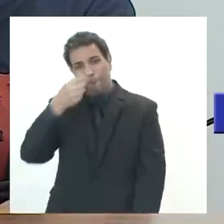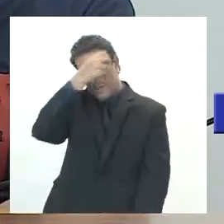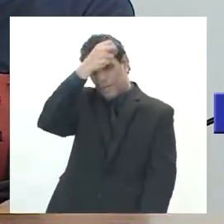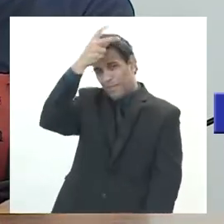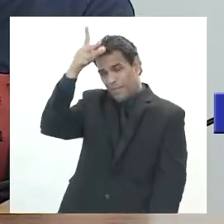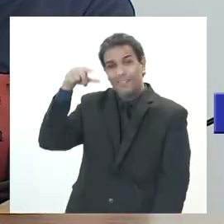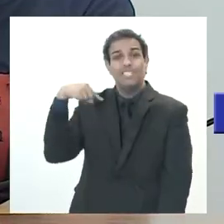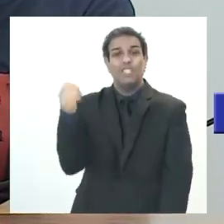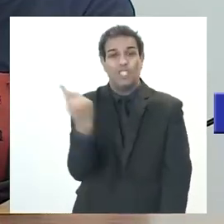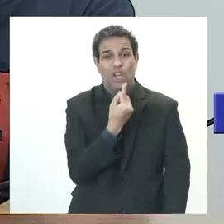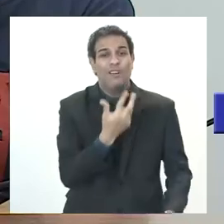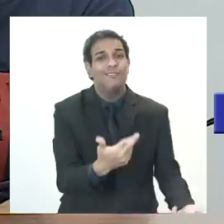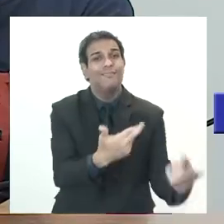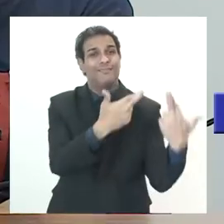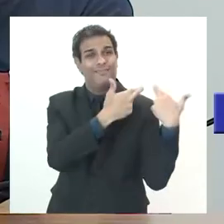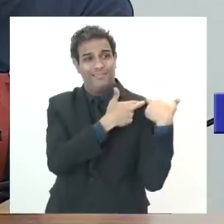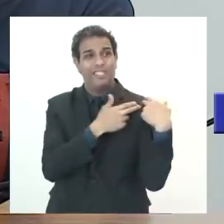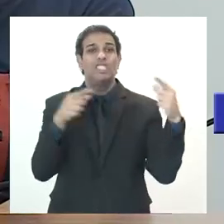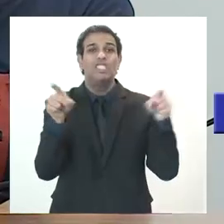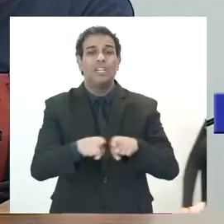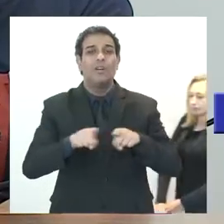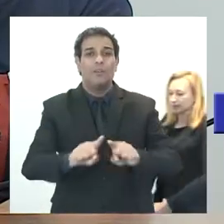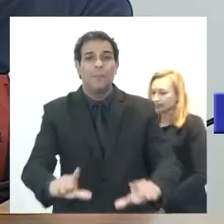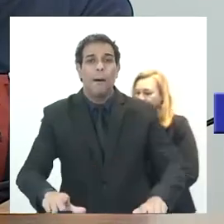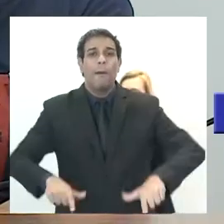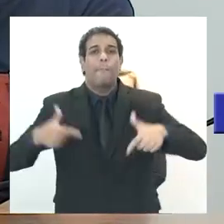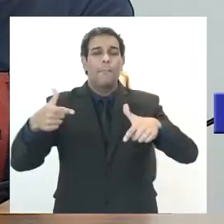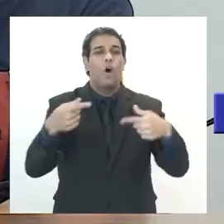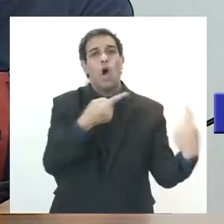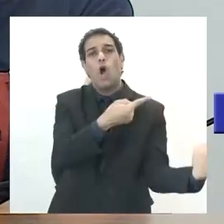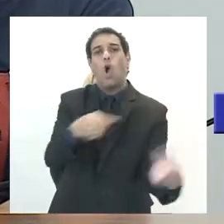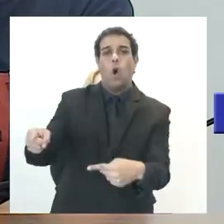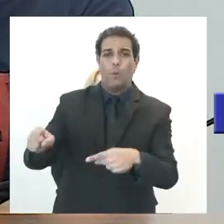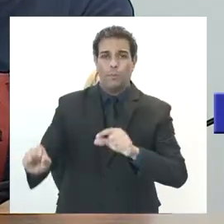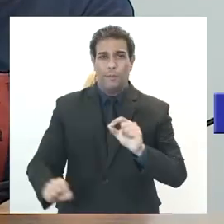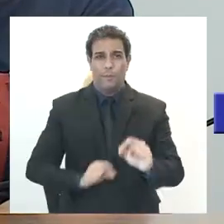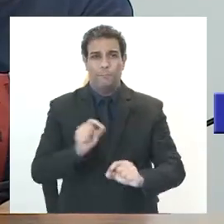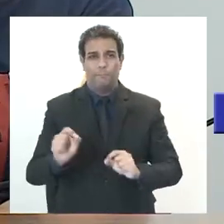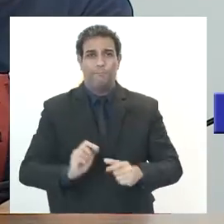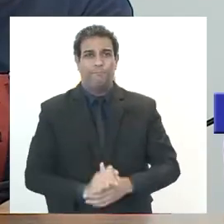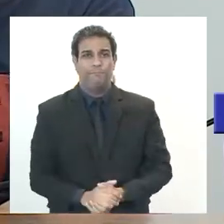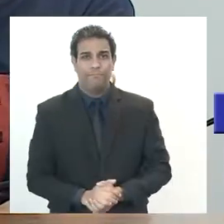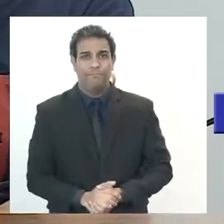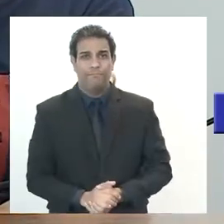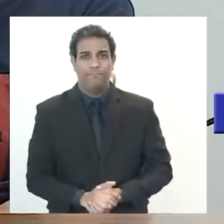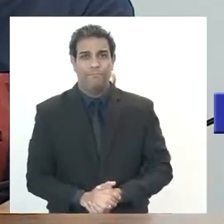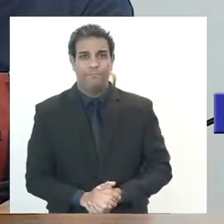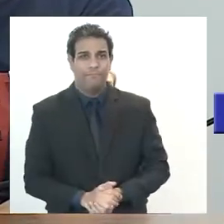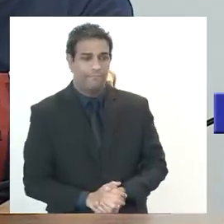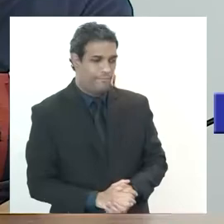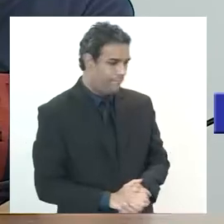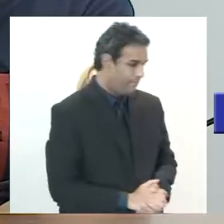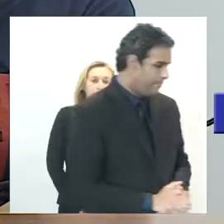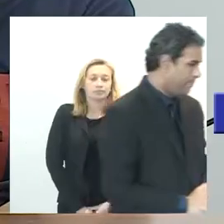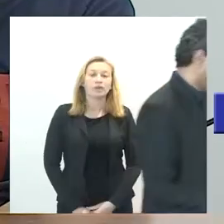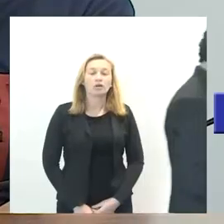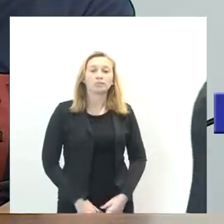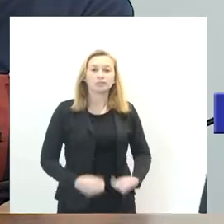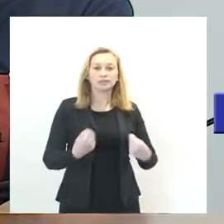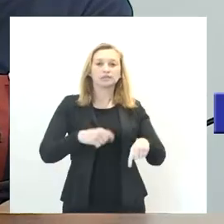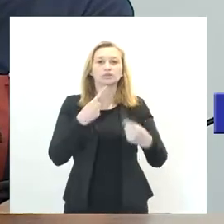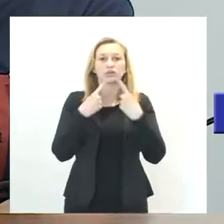demos respostas estão a resposta para esse enfrentamento então a gente precisa dialogar com a população